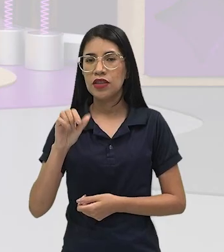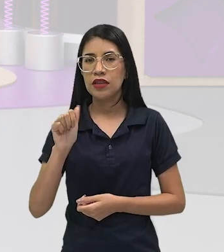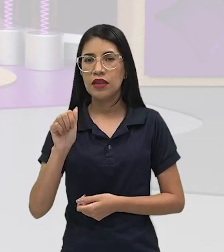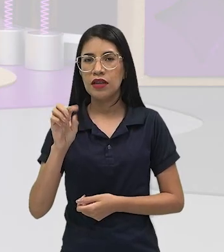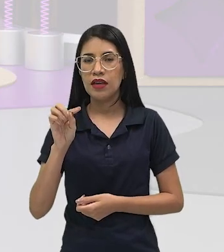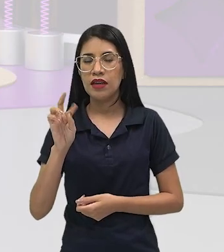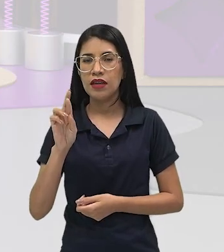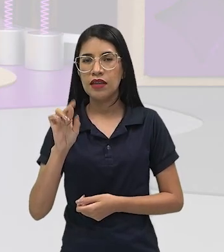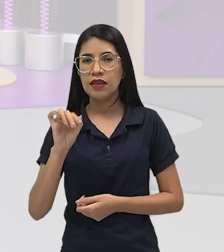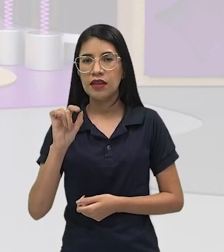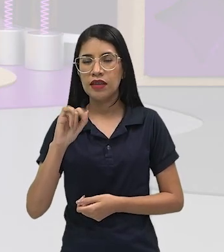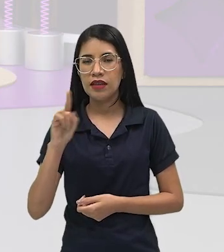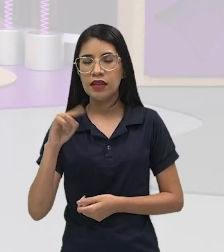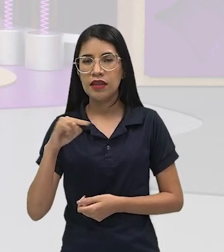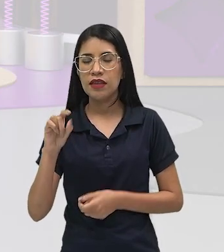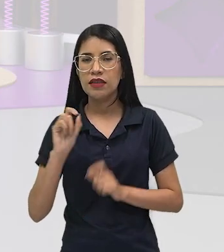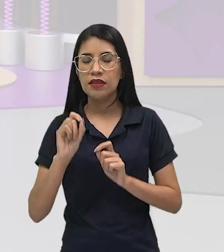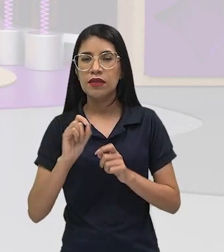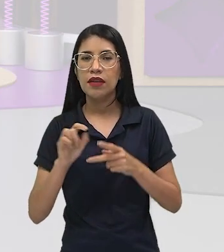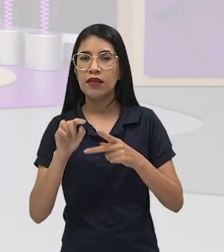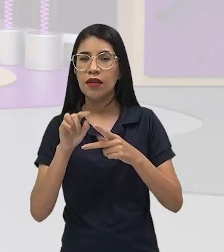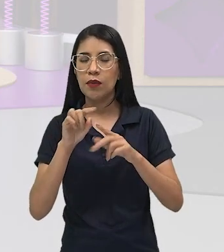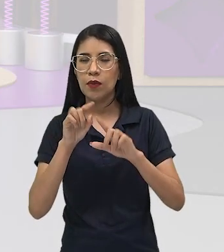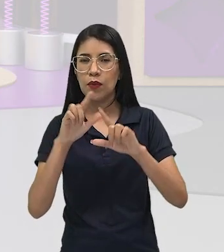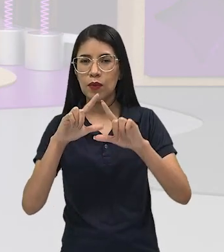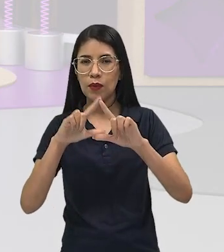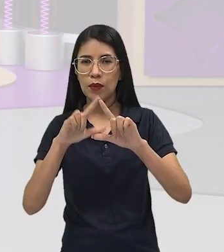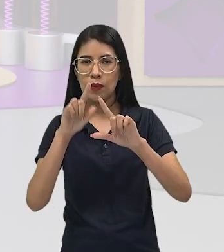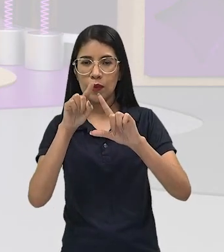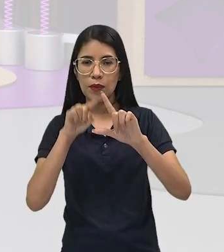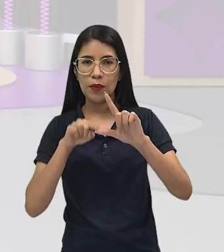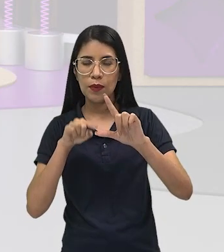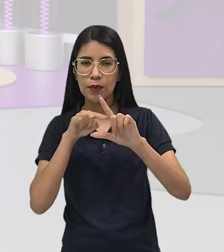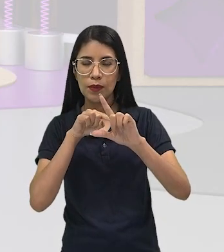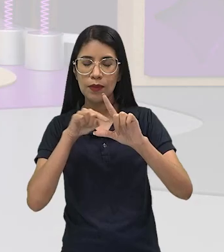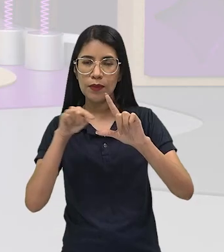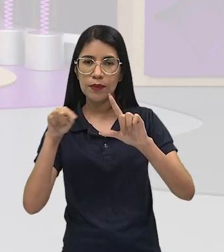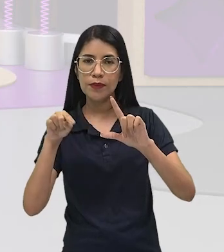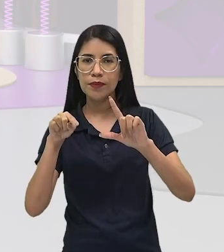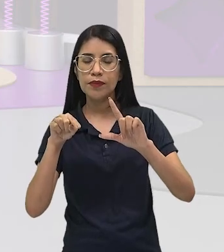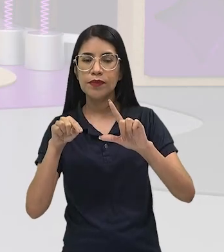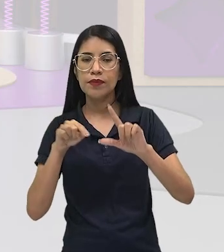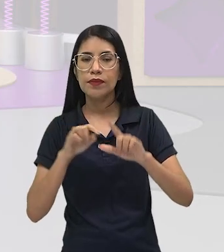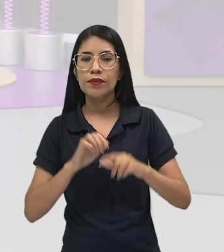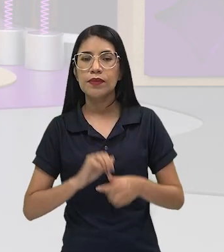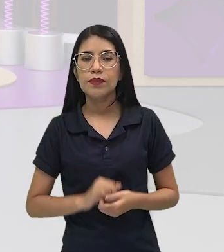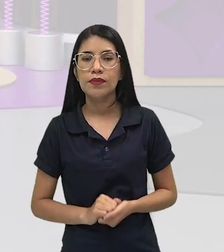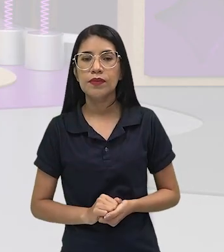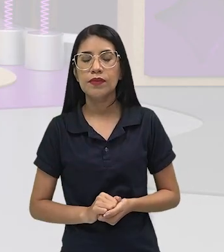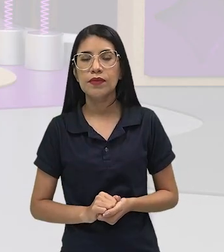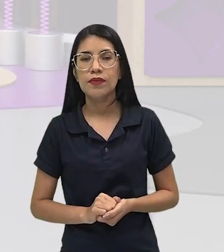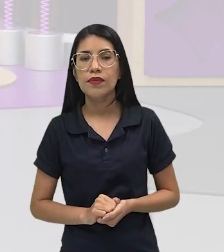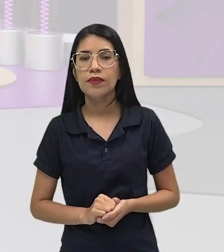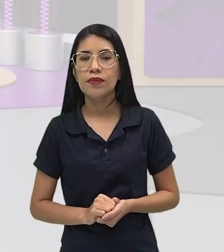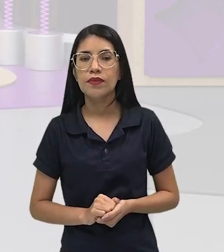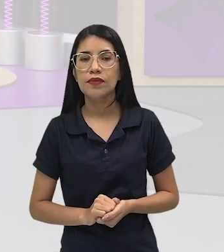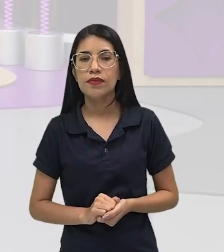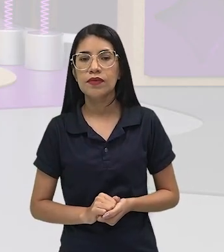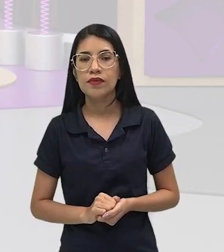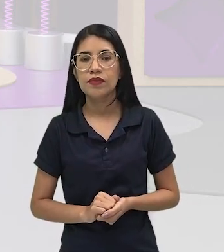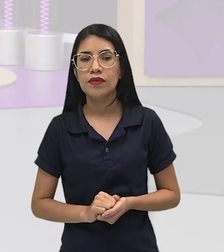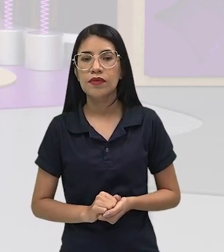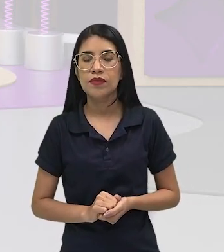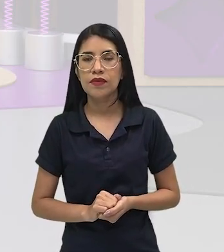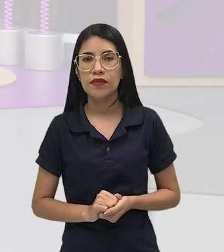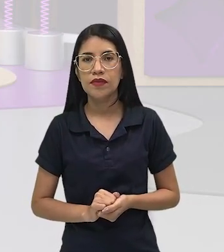ela está exatamente, ó, situada no ponto médio de um segmento, tá?